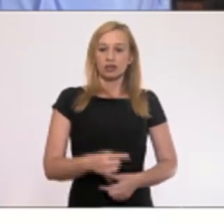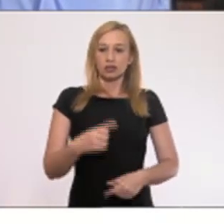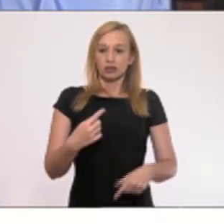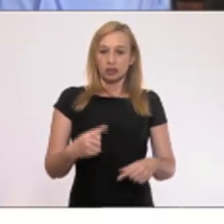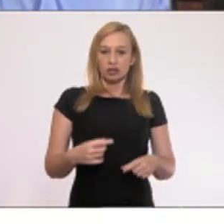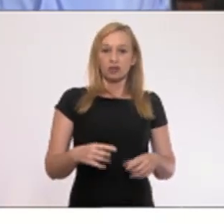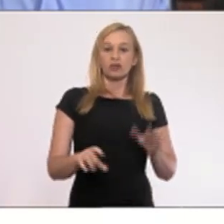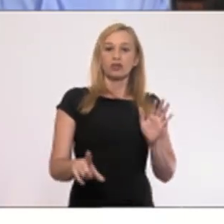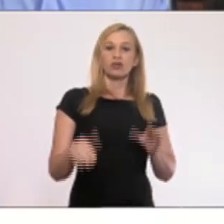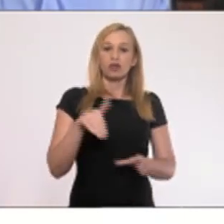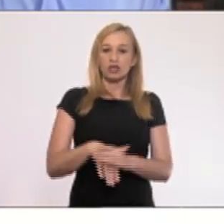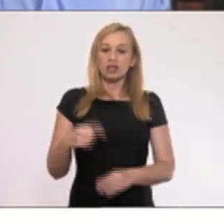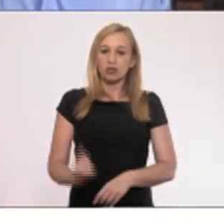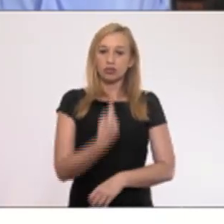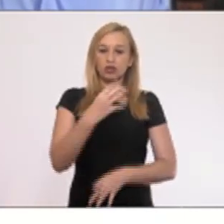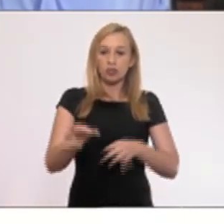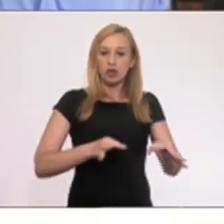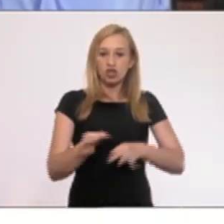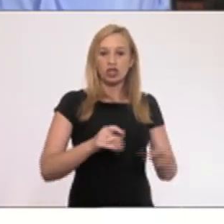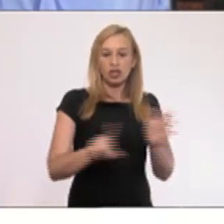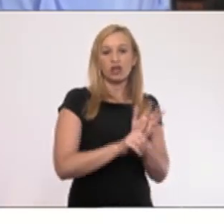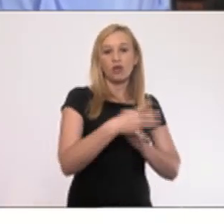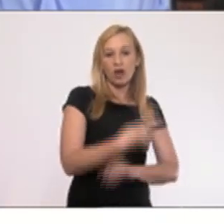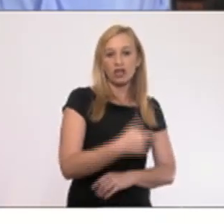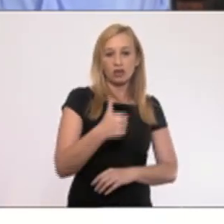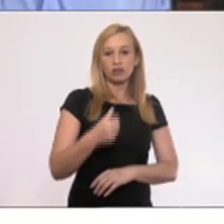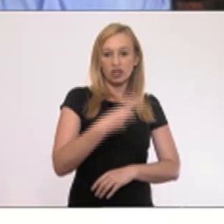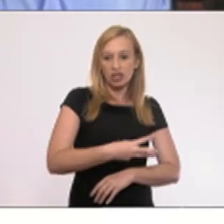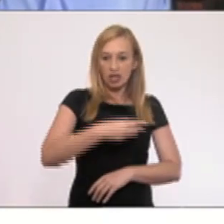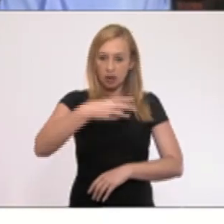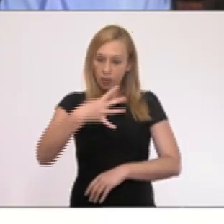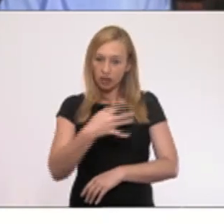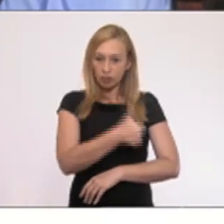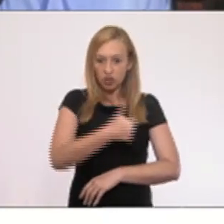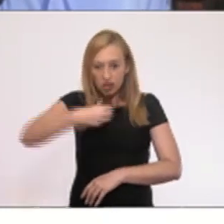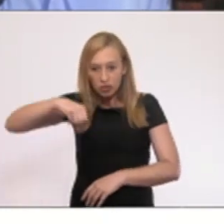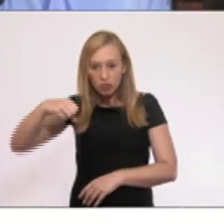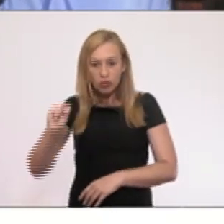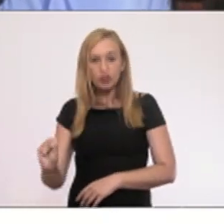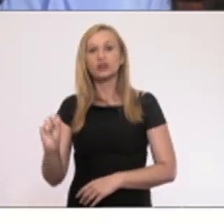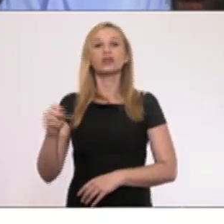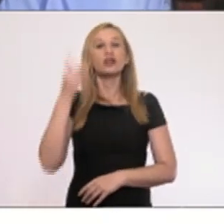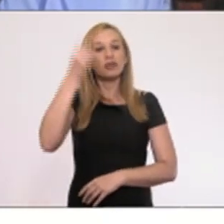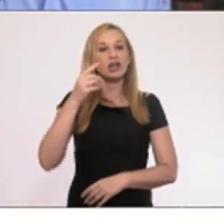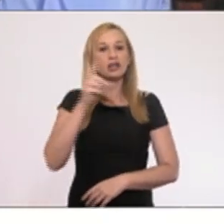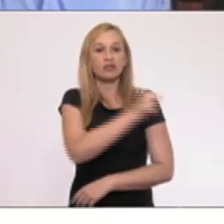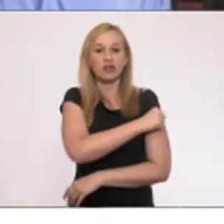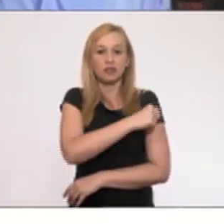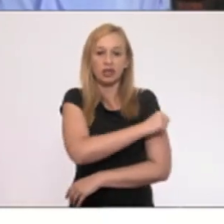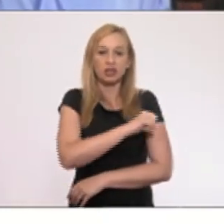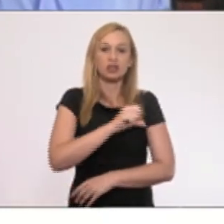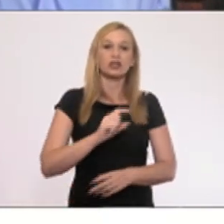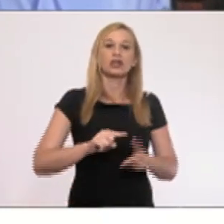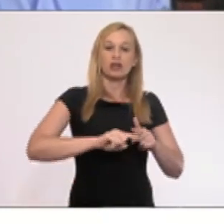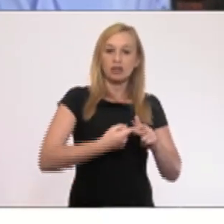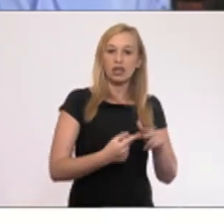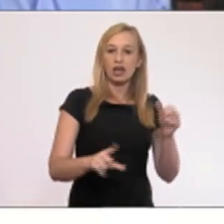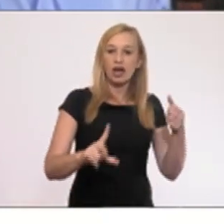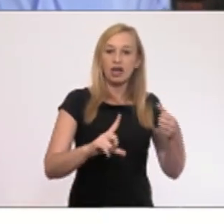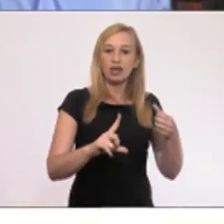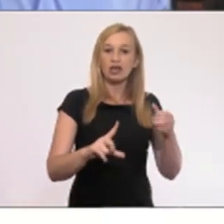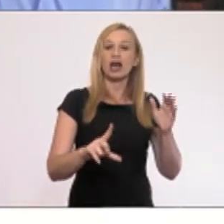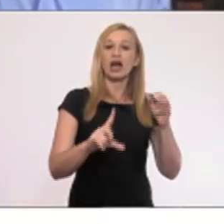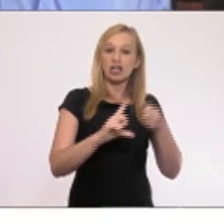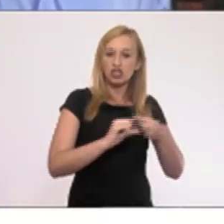de urgência, em votação única, projeto de lei 4134 de 2018. De autoria dos deputados enfermeira Regiane e Paulo Ramos, que altera a lei, que